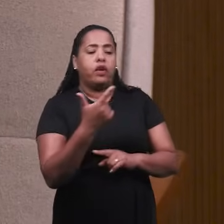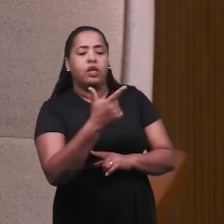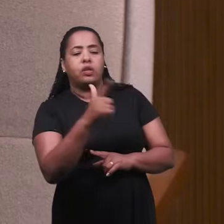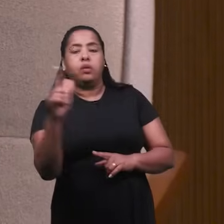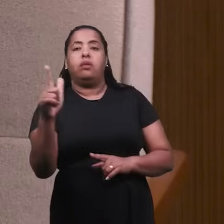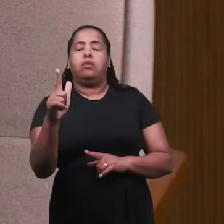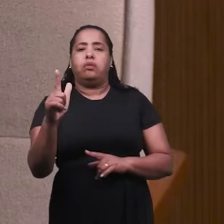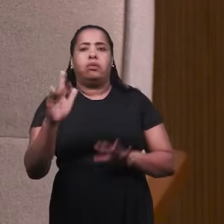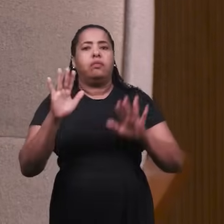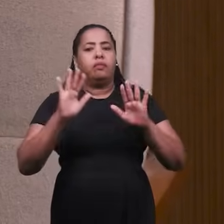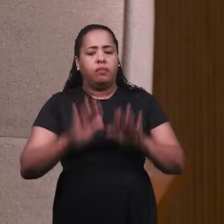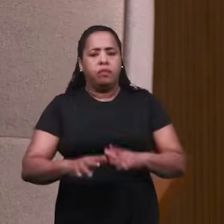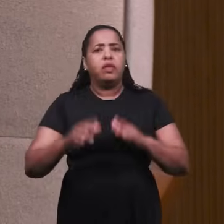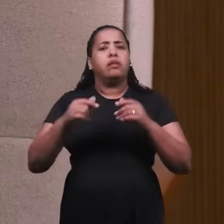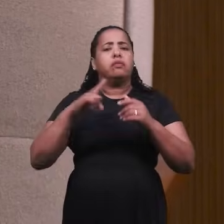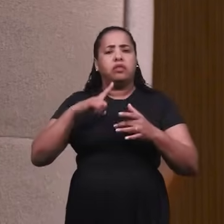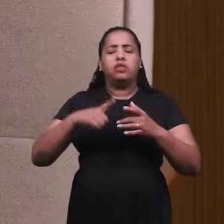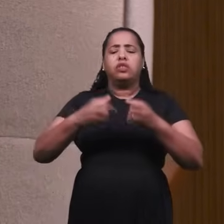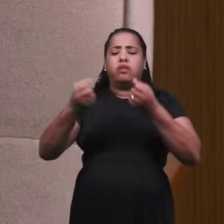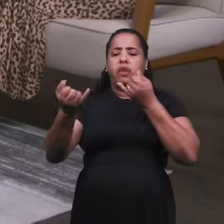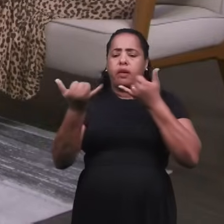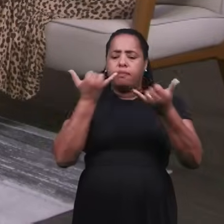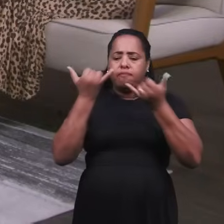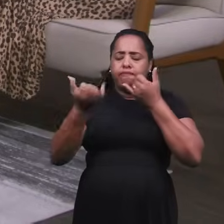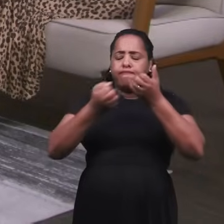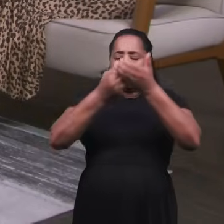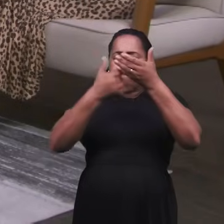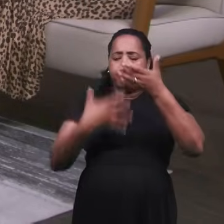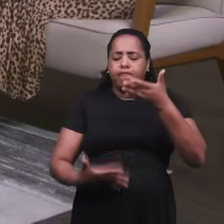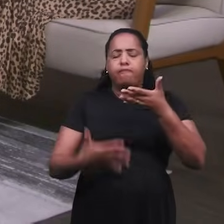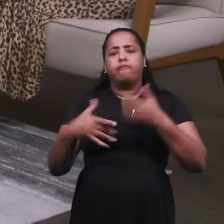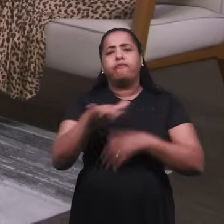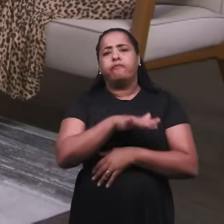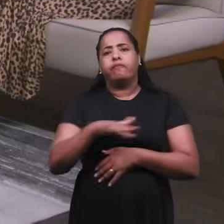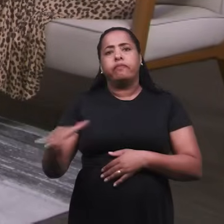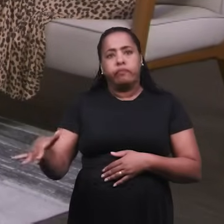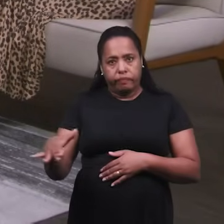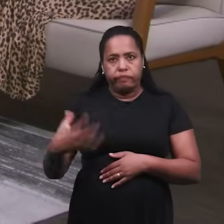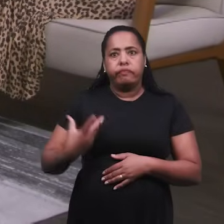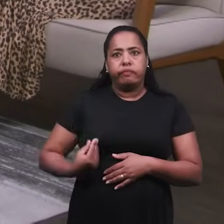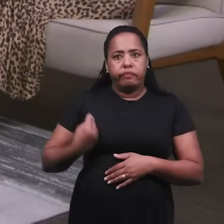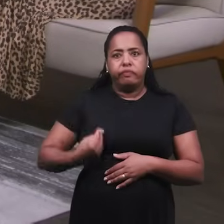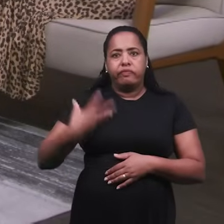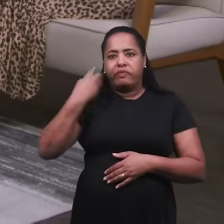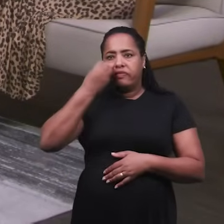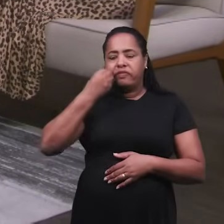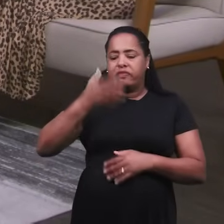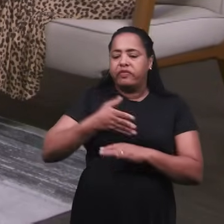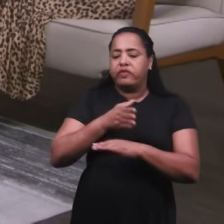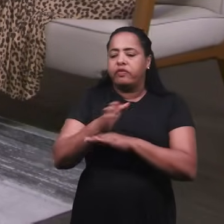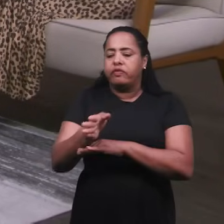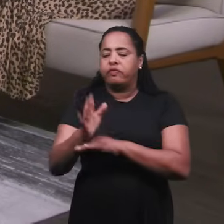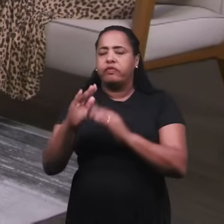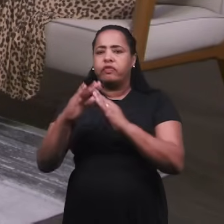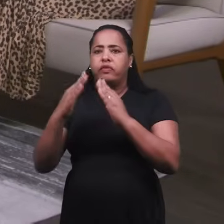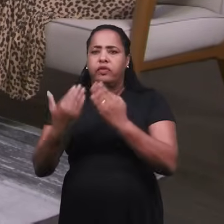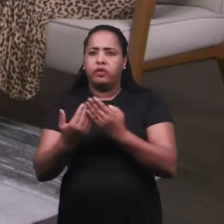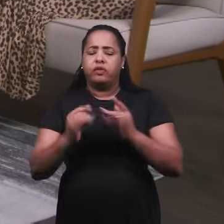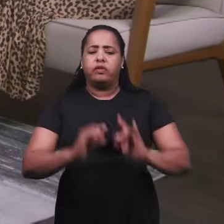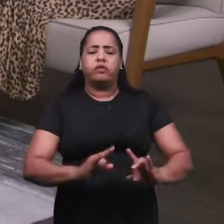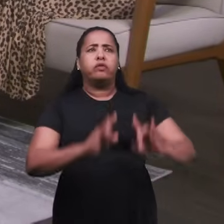contrário. Então, nós tivemos relatos de crianças que passaram por isso. Foram às escolas,